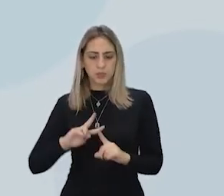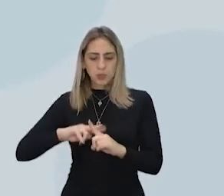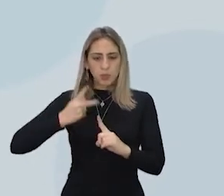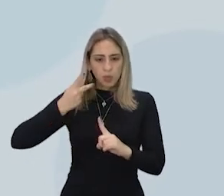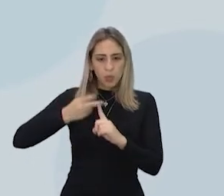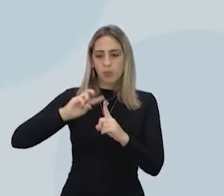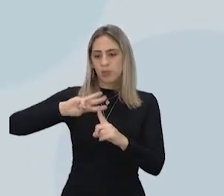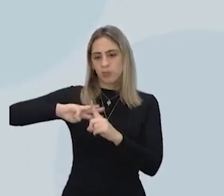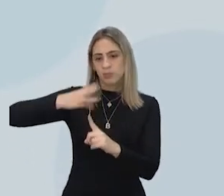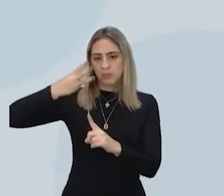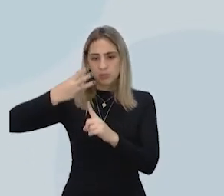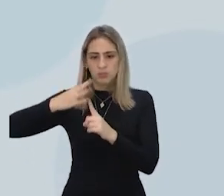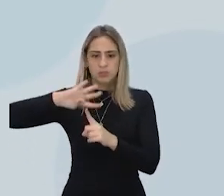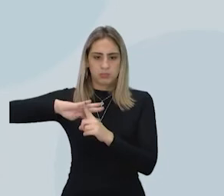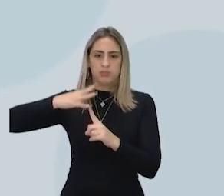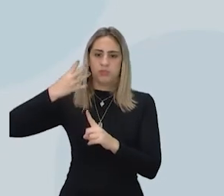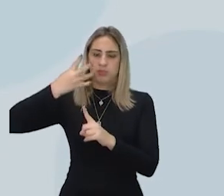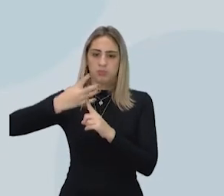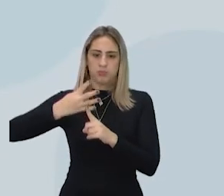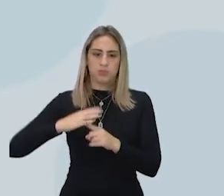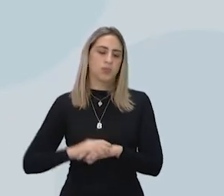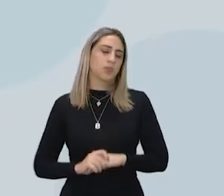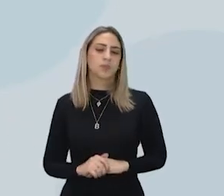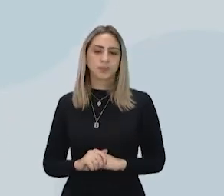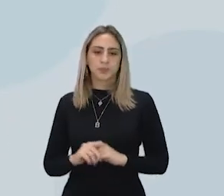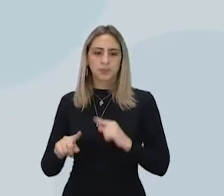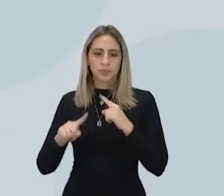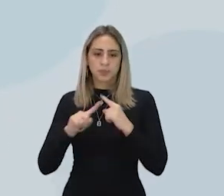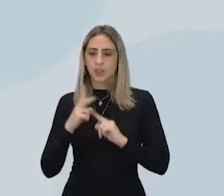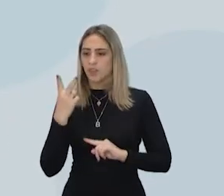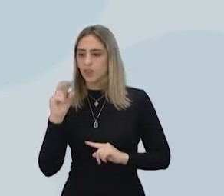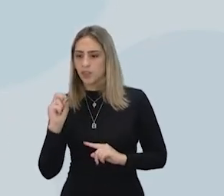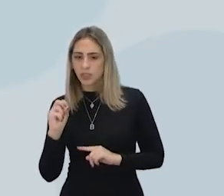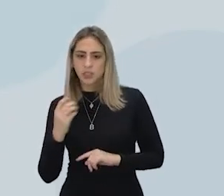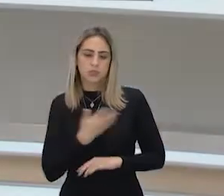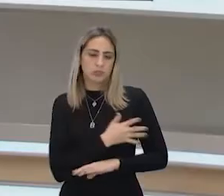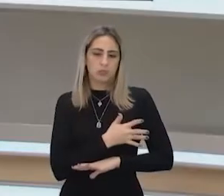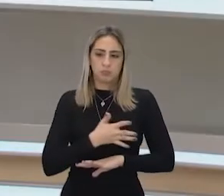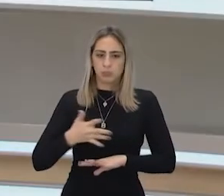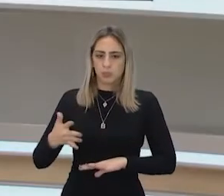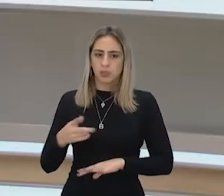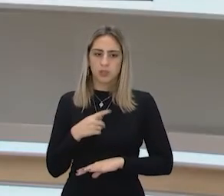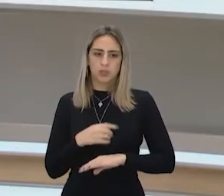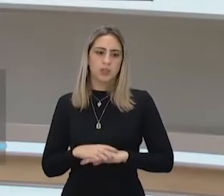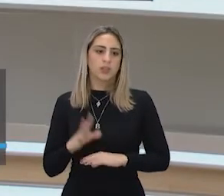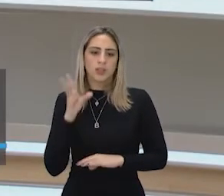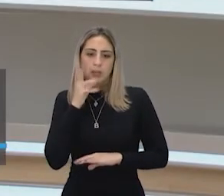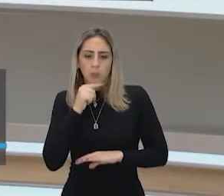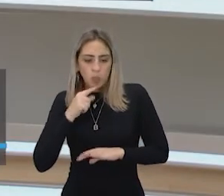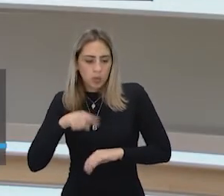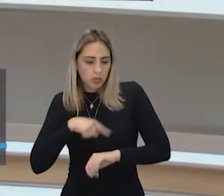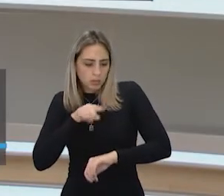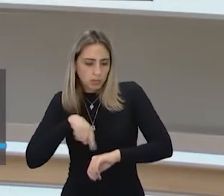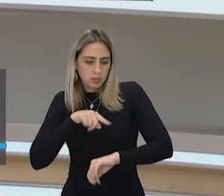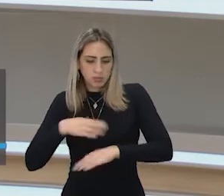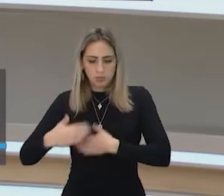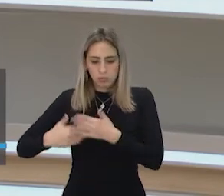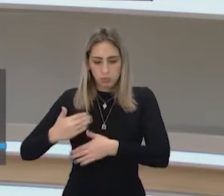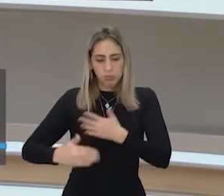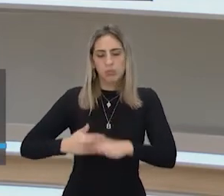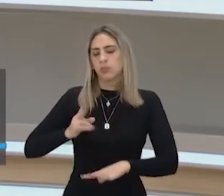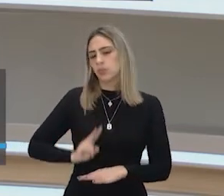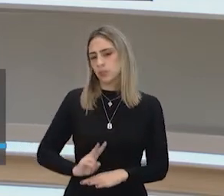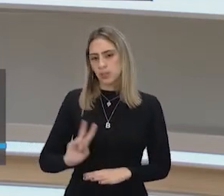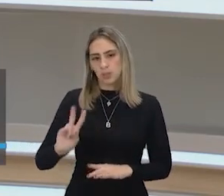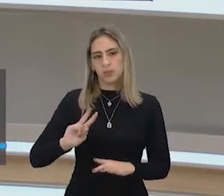triplicando, né? Quadriplicando, multiplicado por 20 vezes, né? Quantas vezes passar o tempo. Já o juro simples, o que